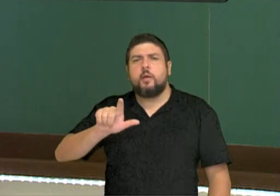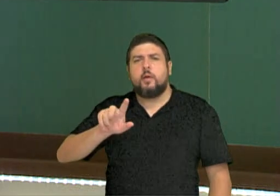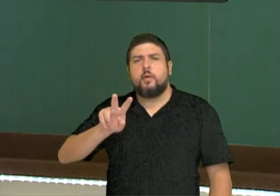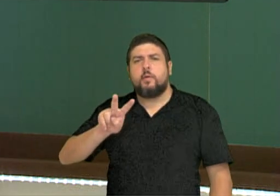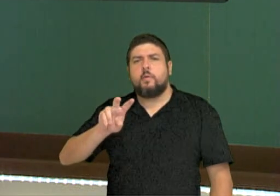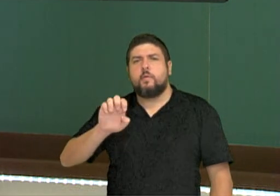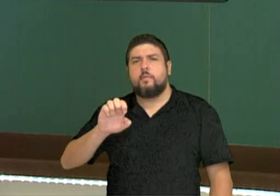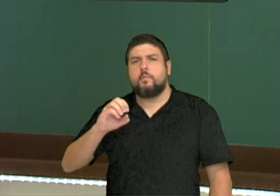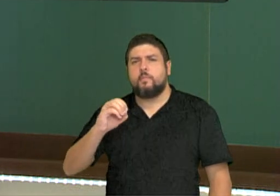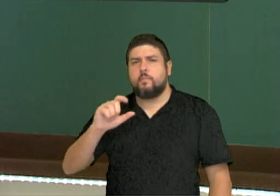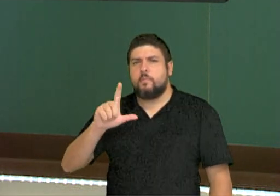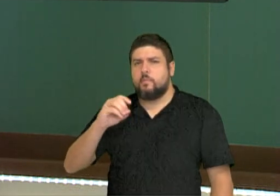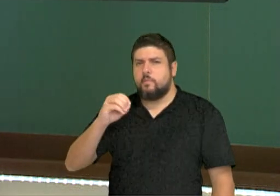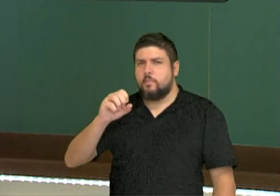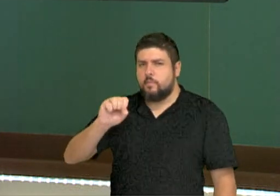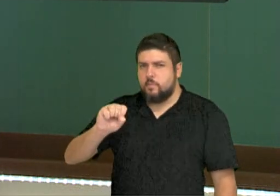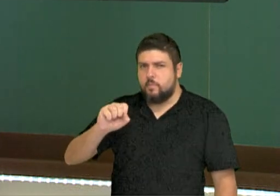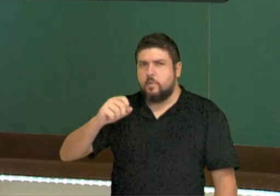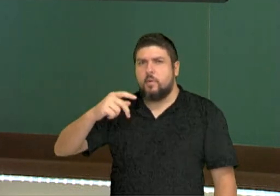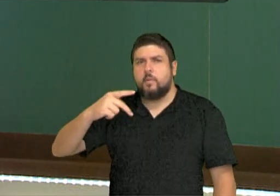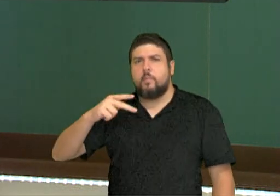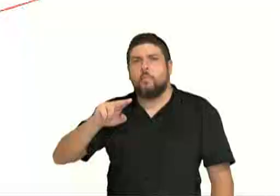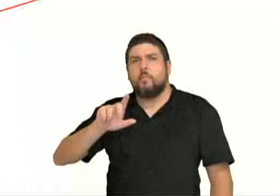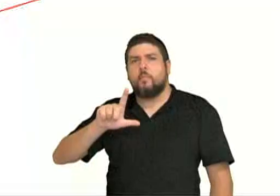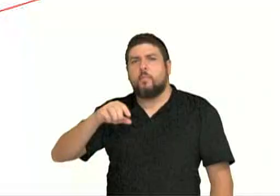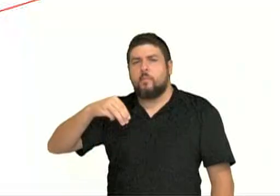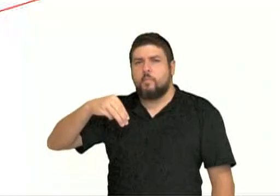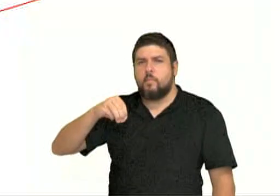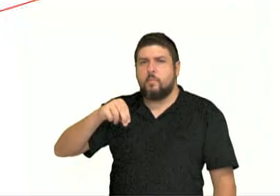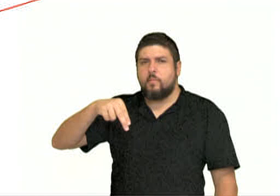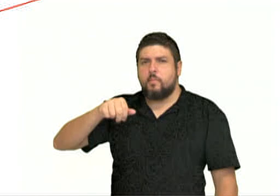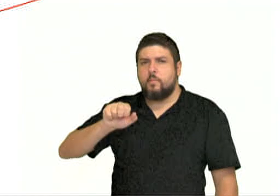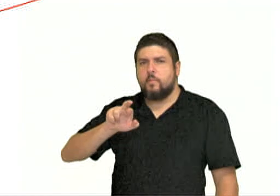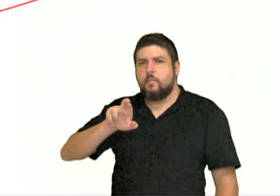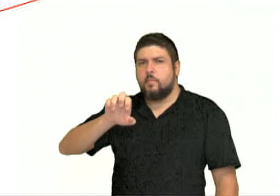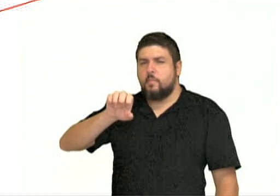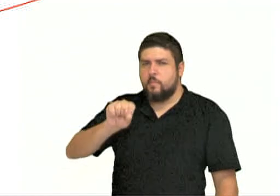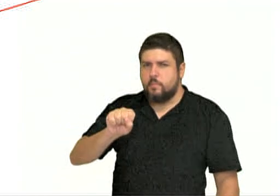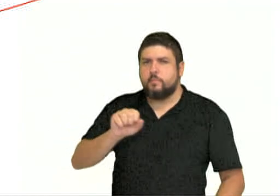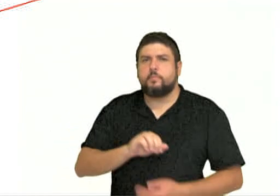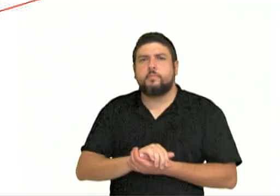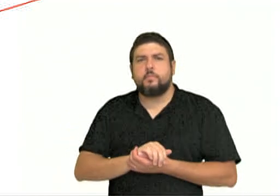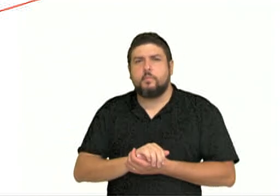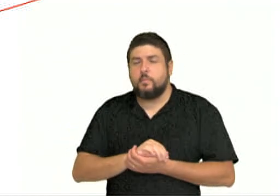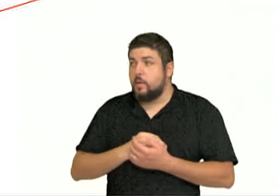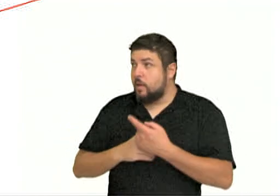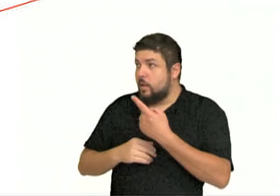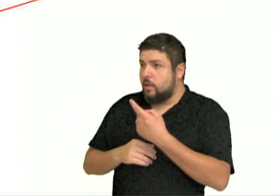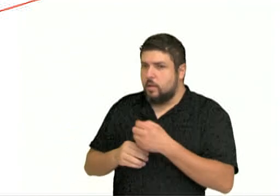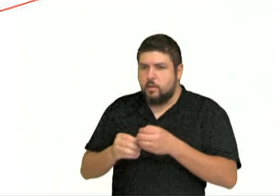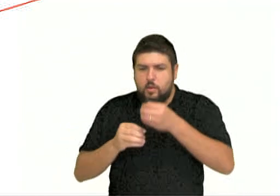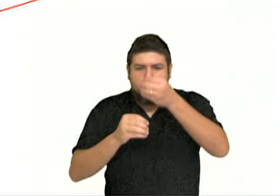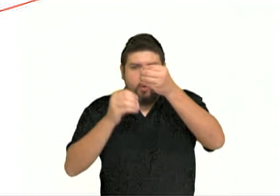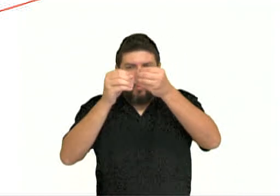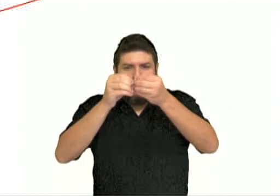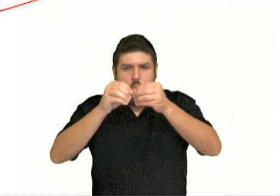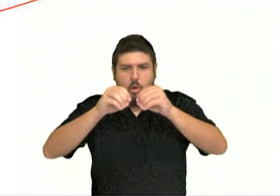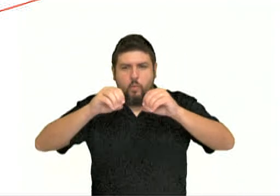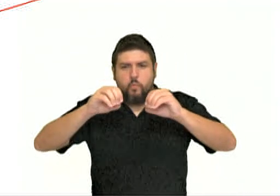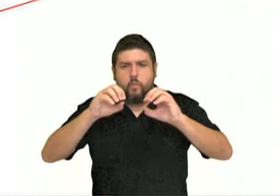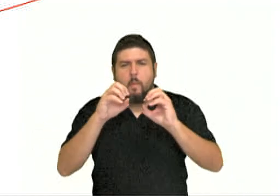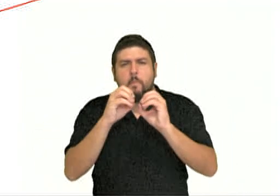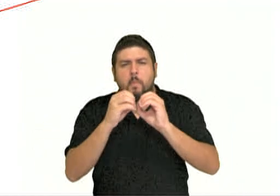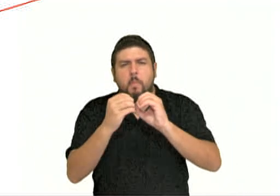acaso você não conseguiu lembrar, a partir daqui não esquece mais. Os alvéolos pulmonares são esses